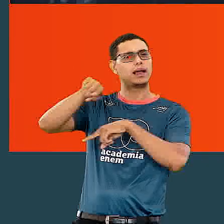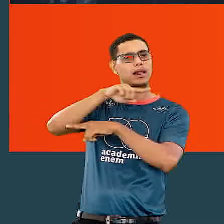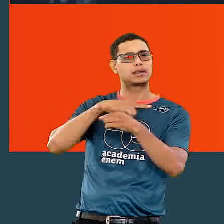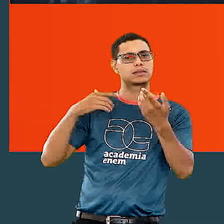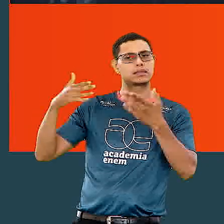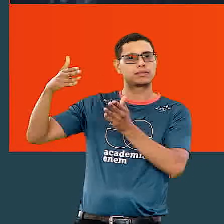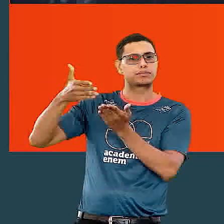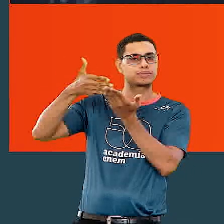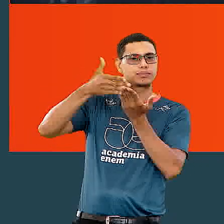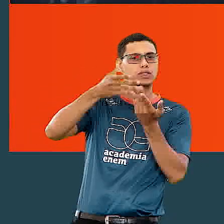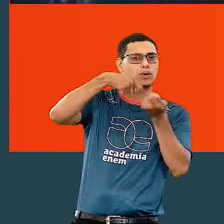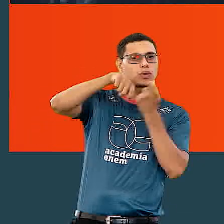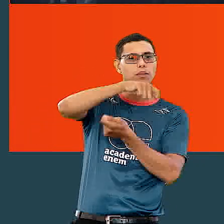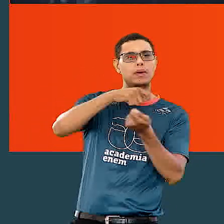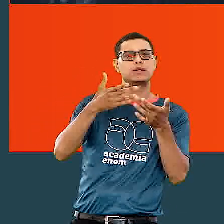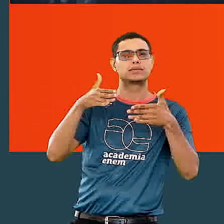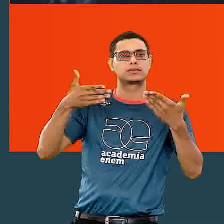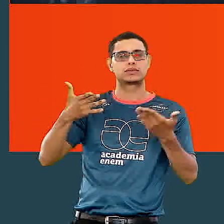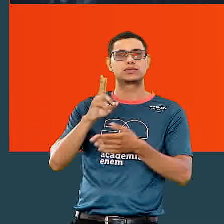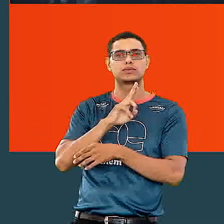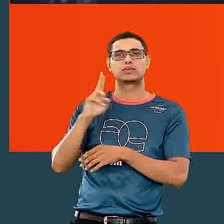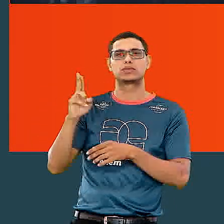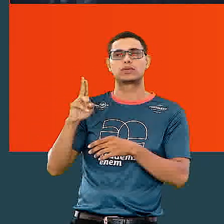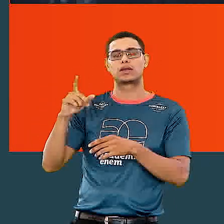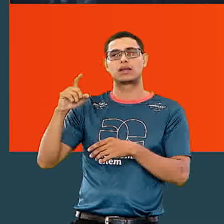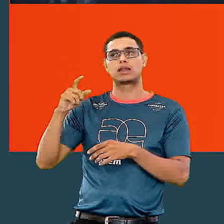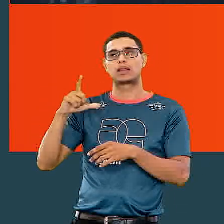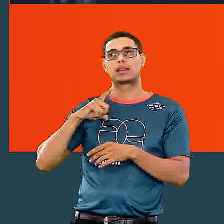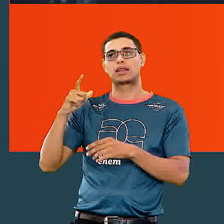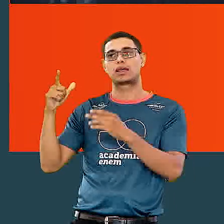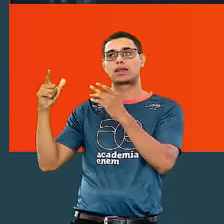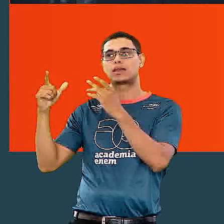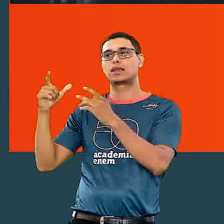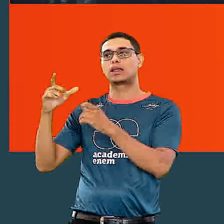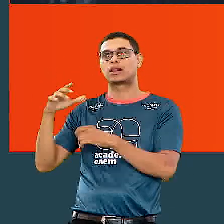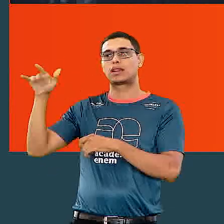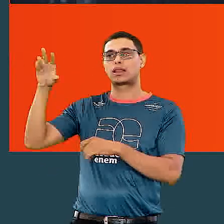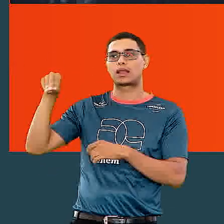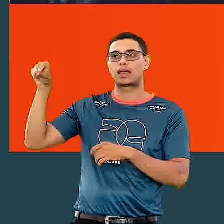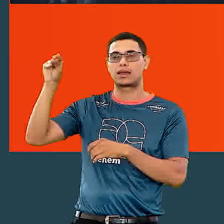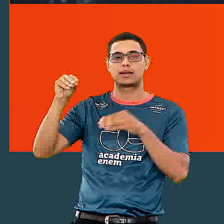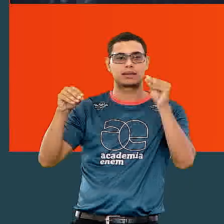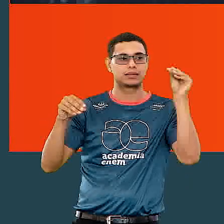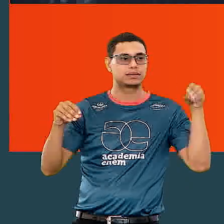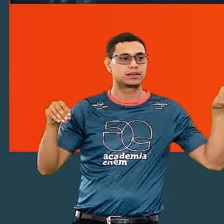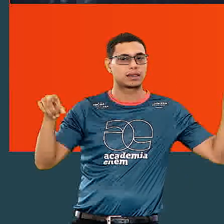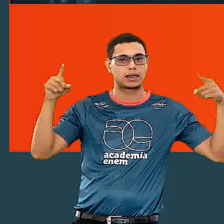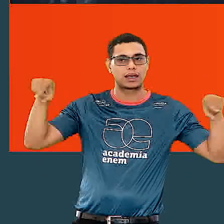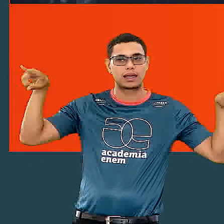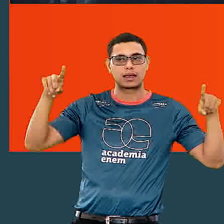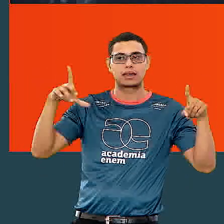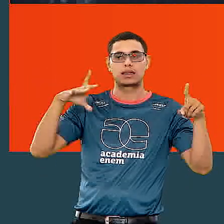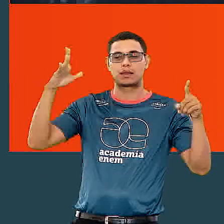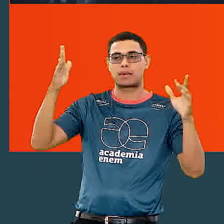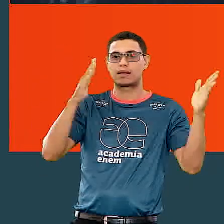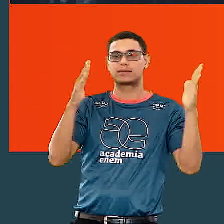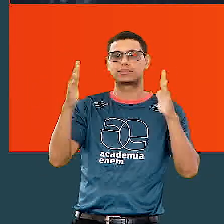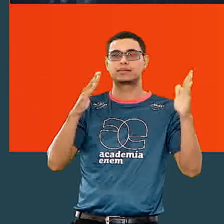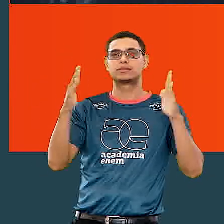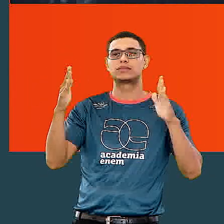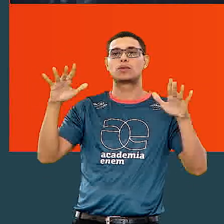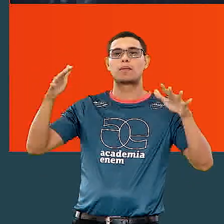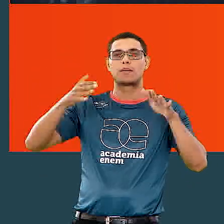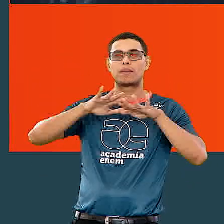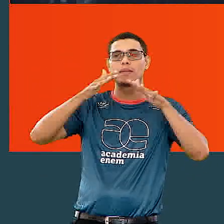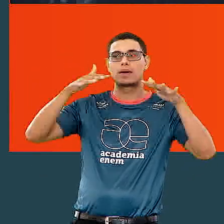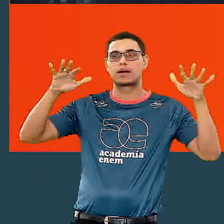fazendo comércio? É um mar que fica entre duas grandes terras, no meio de duas grandes terras. Por isso nós chamamos